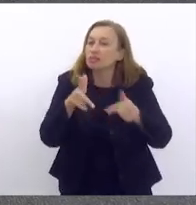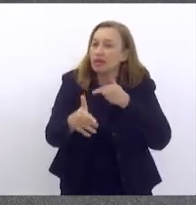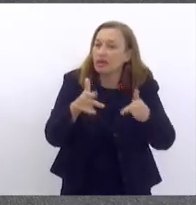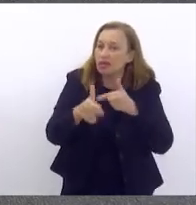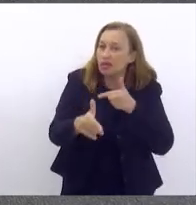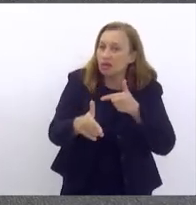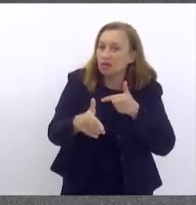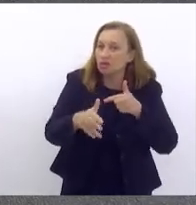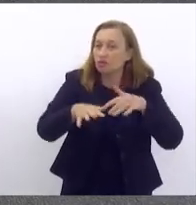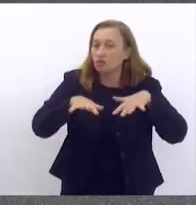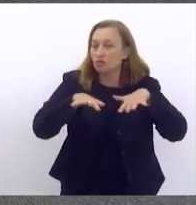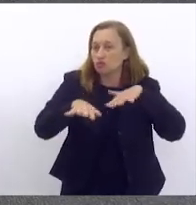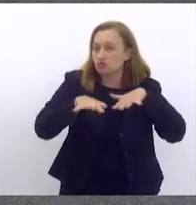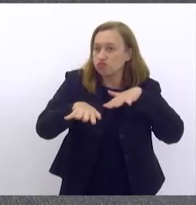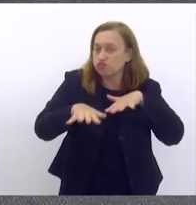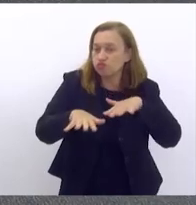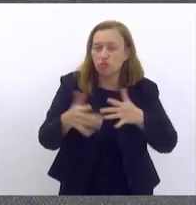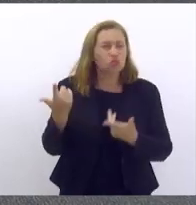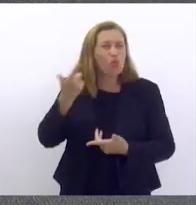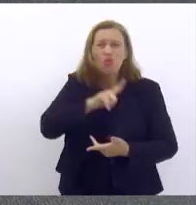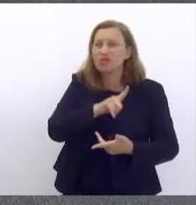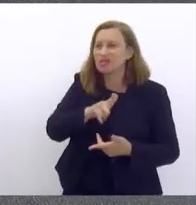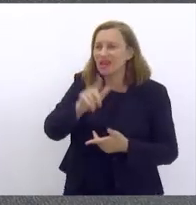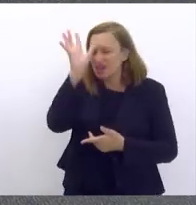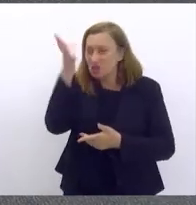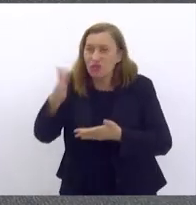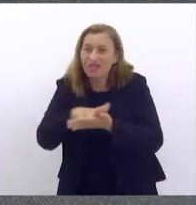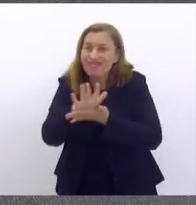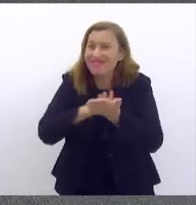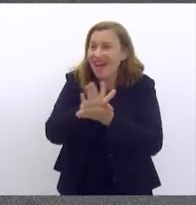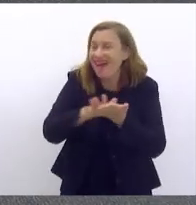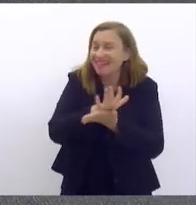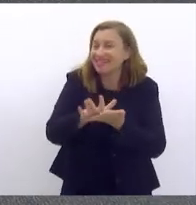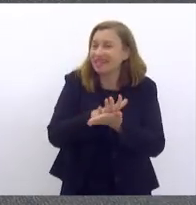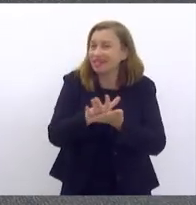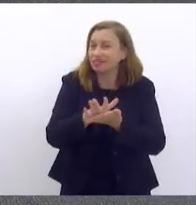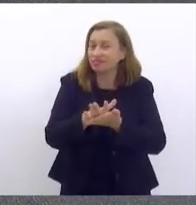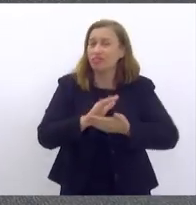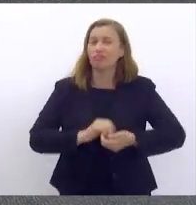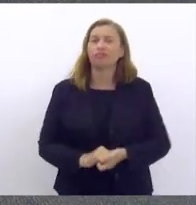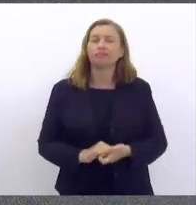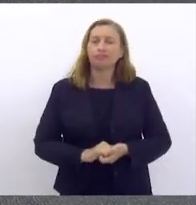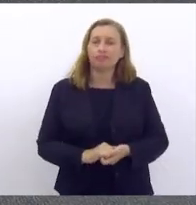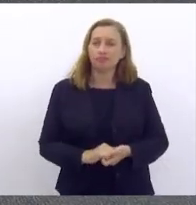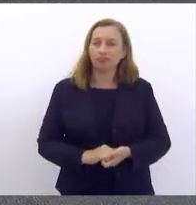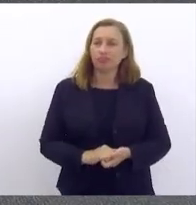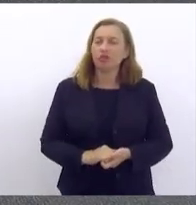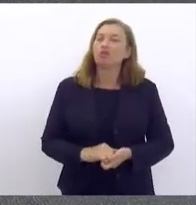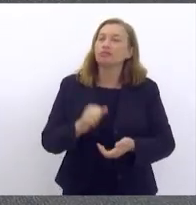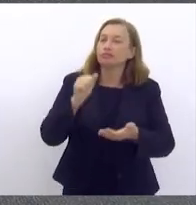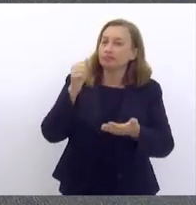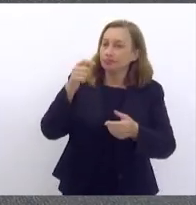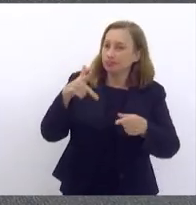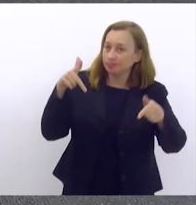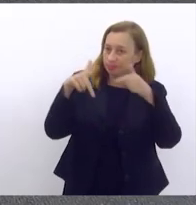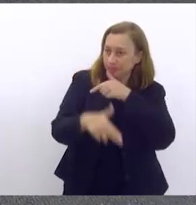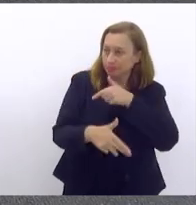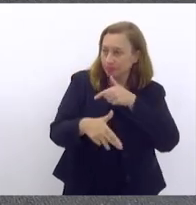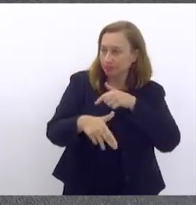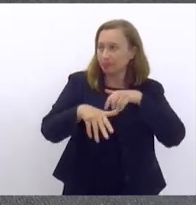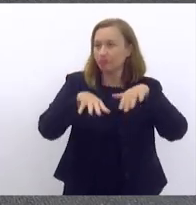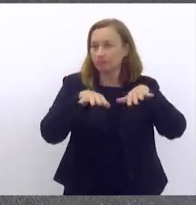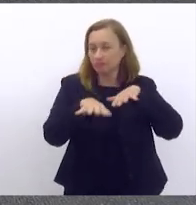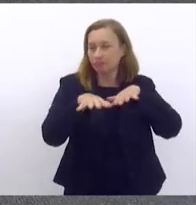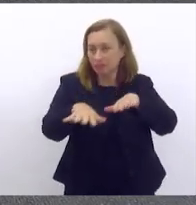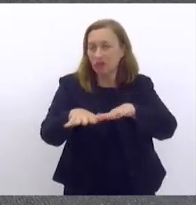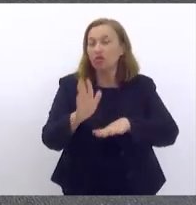Eles não conseguem acertar, não conseguem botar o trânsito para ter mobilidade urbana. Eles estão atrapalhando o trânsito. E